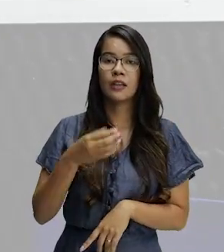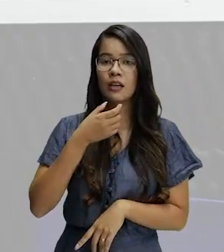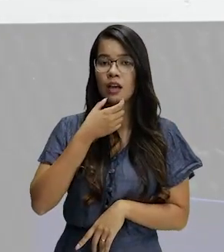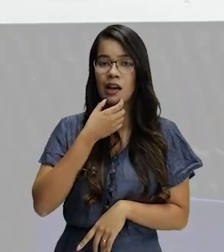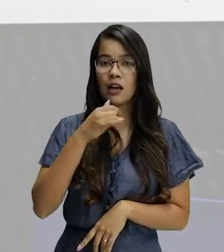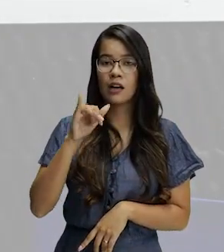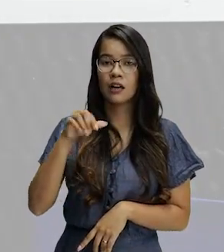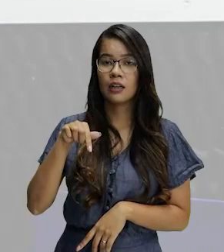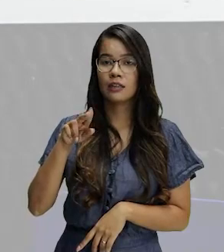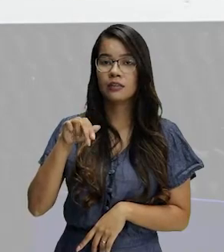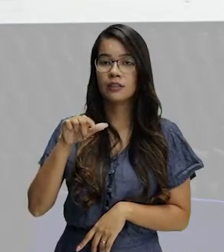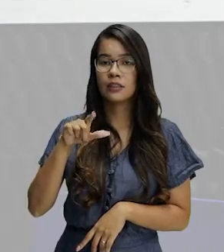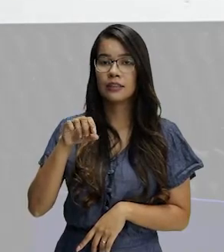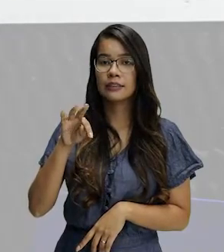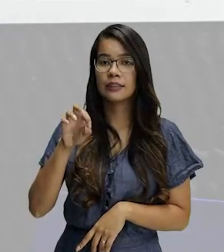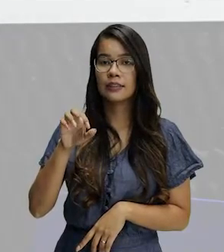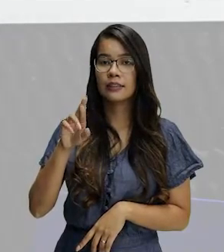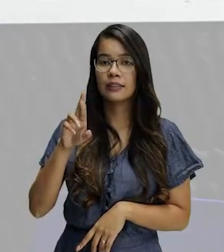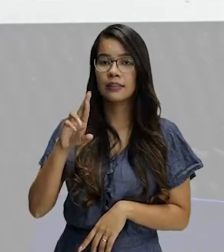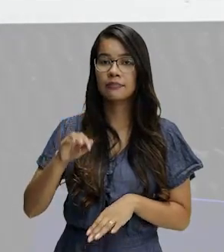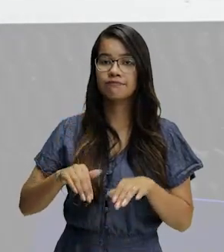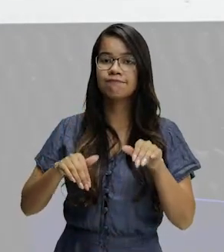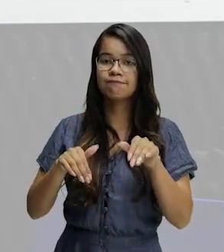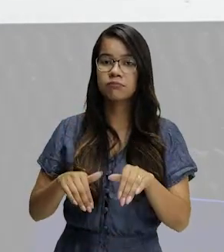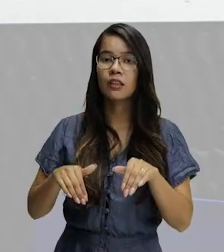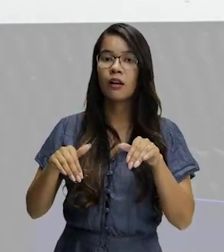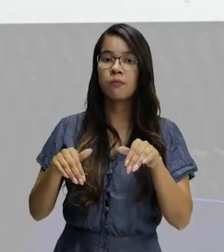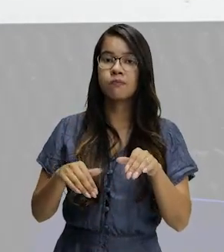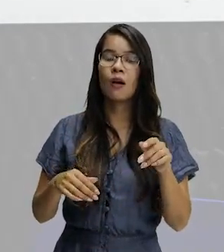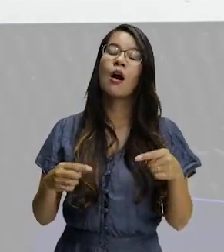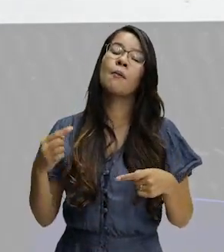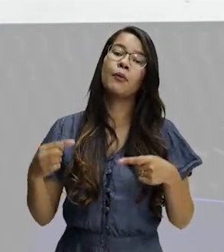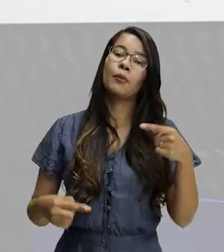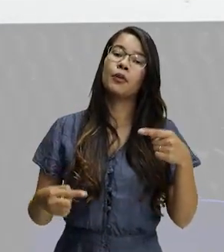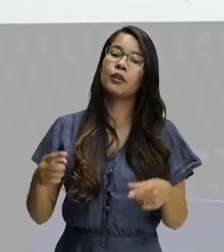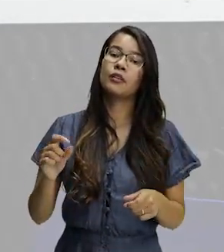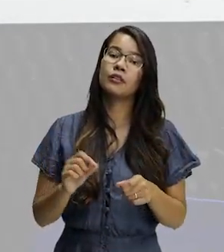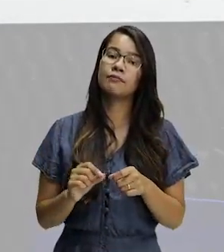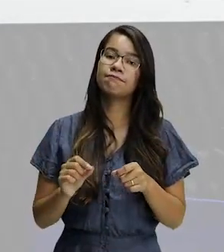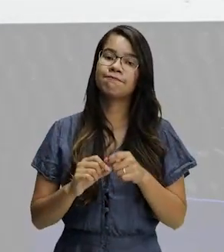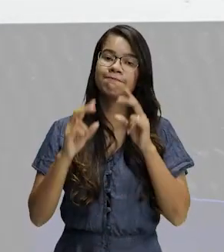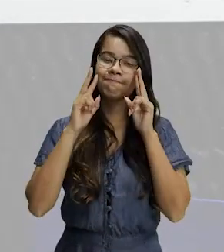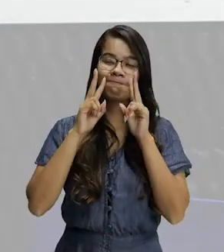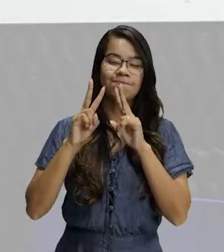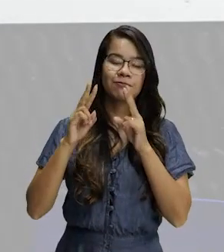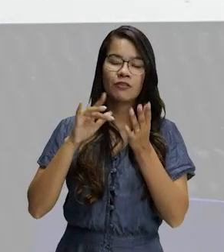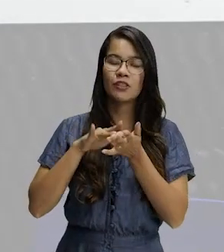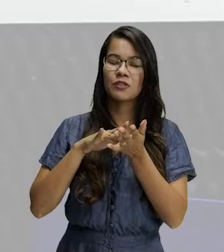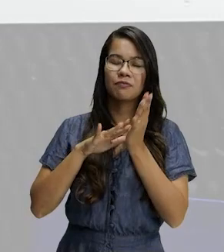estimulando a guerra, a política de apaziguamento que fez vista grossa, porque a França e a Inglaterra,